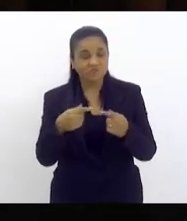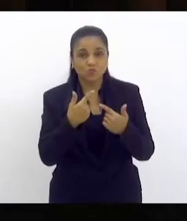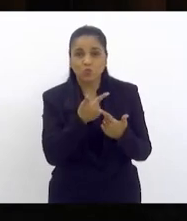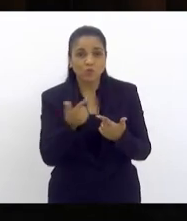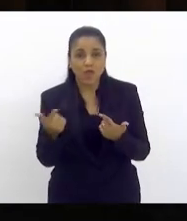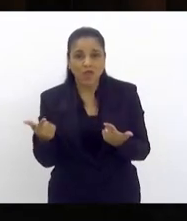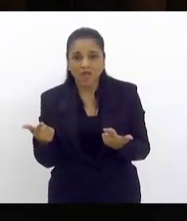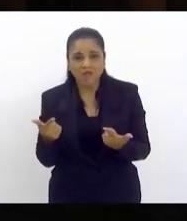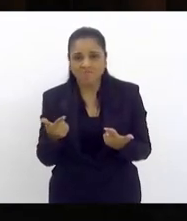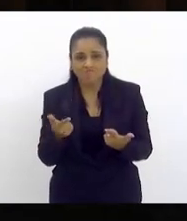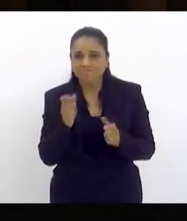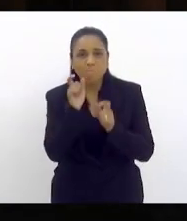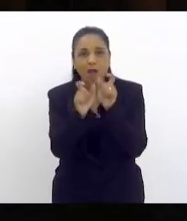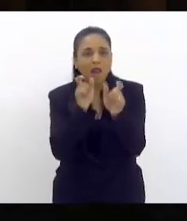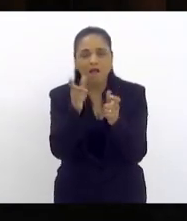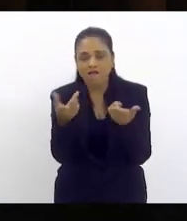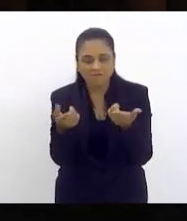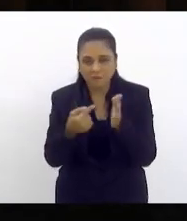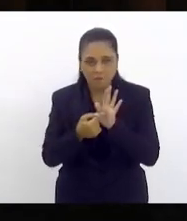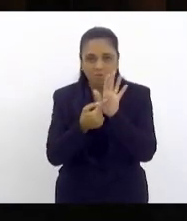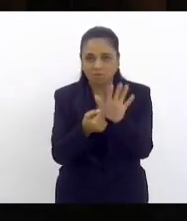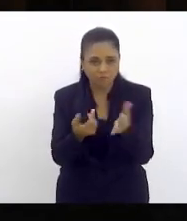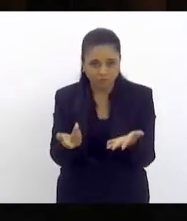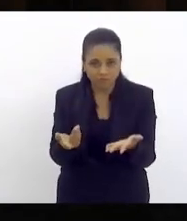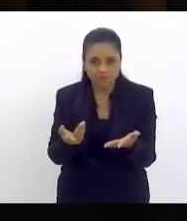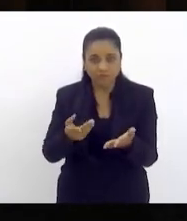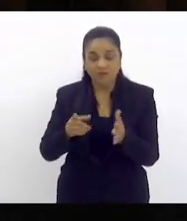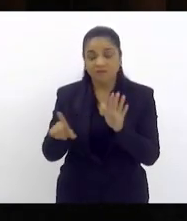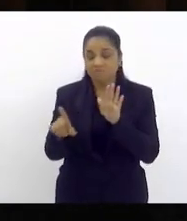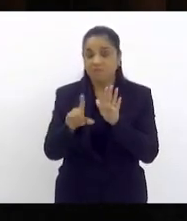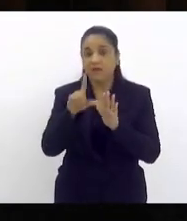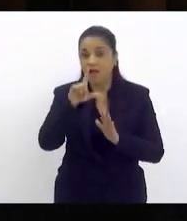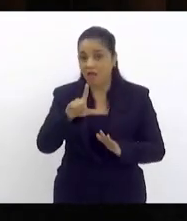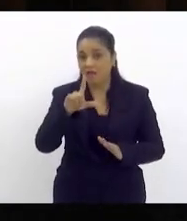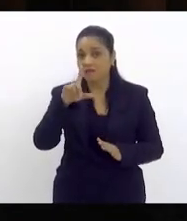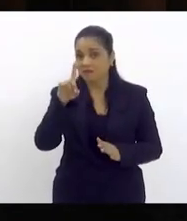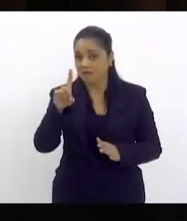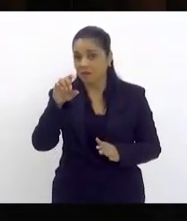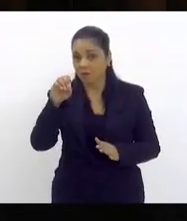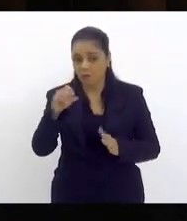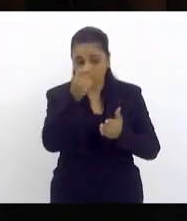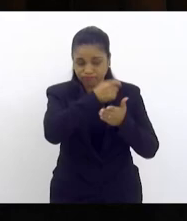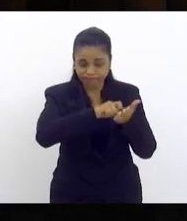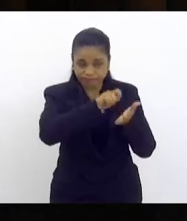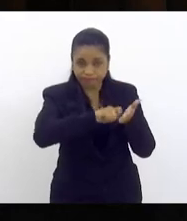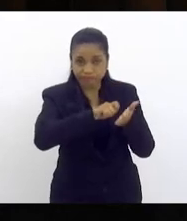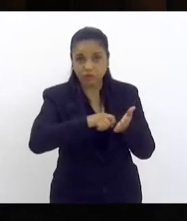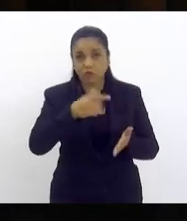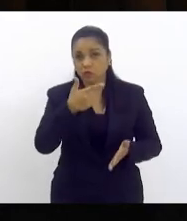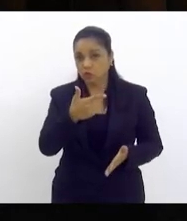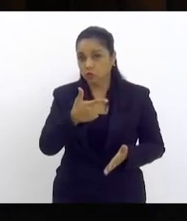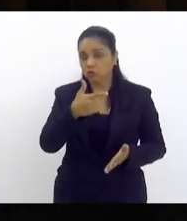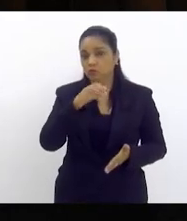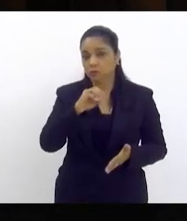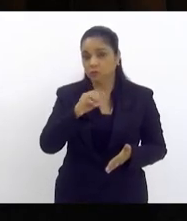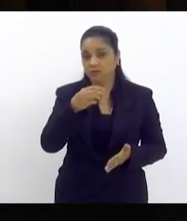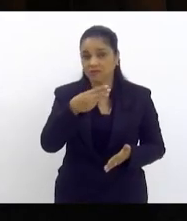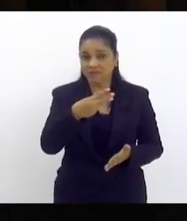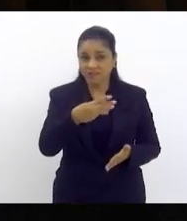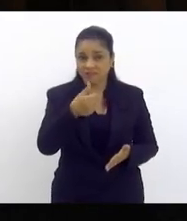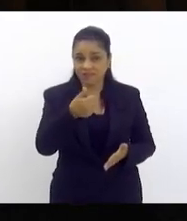palavra. E aí, está na LDO escrita: em 2031, devemos pagar